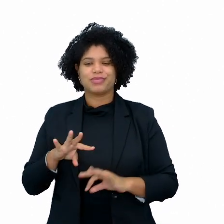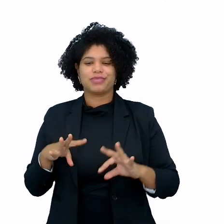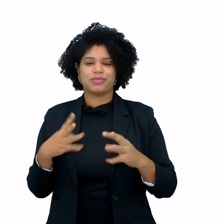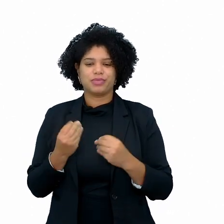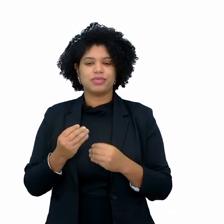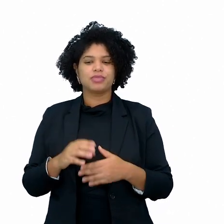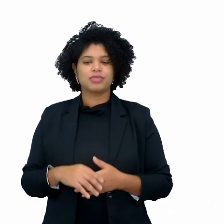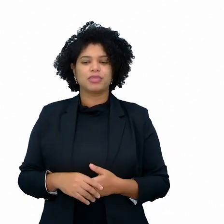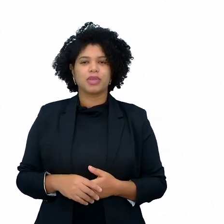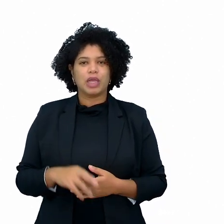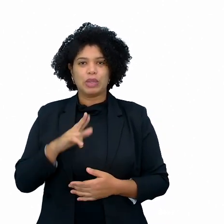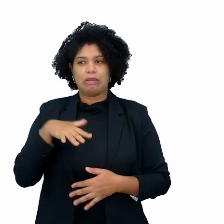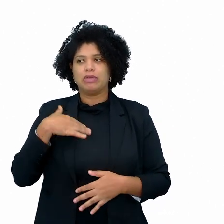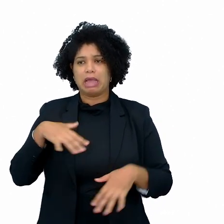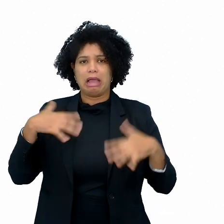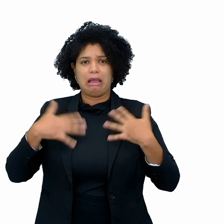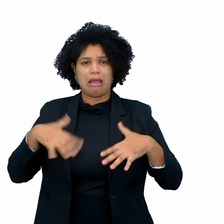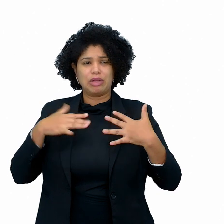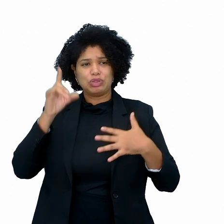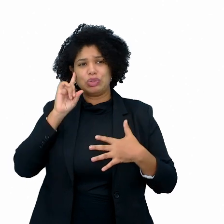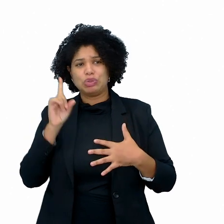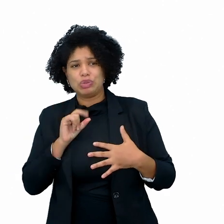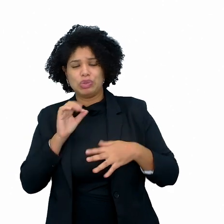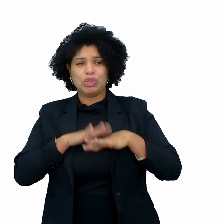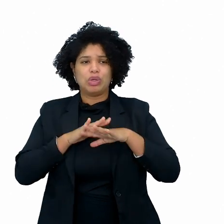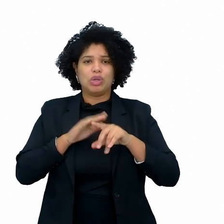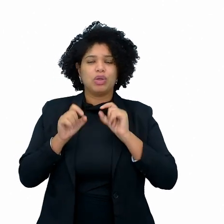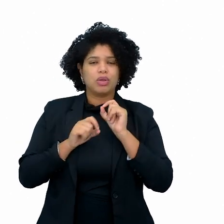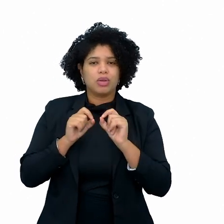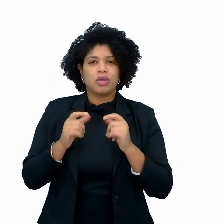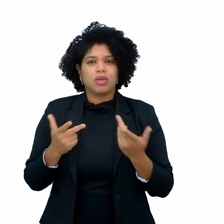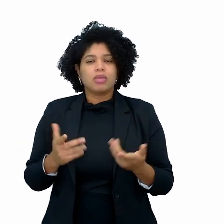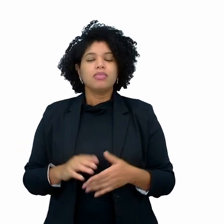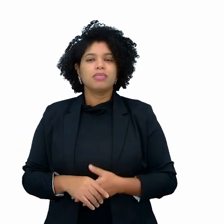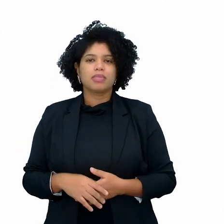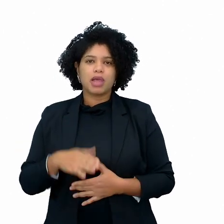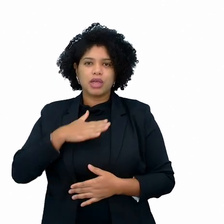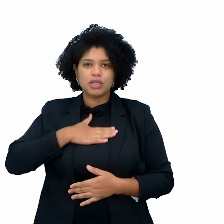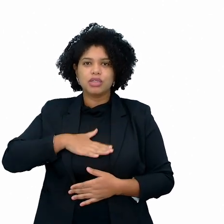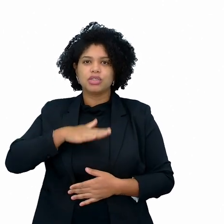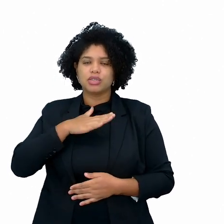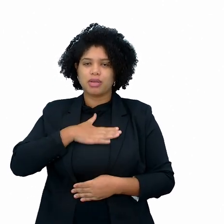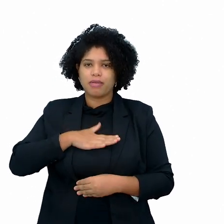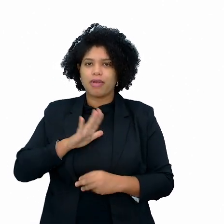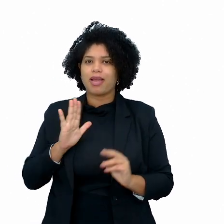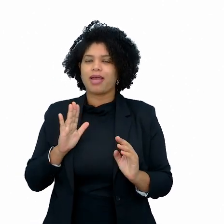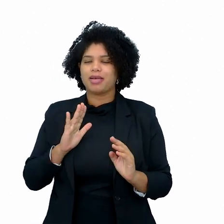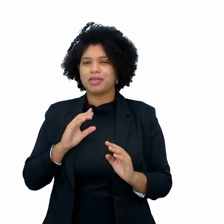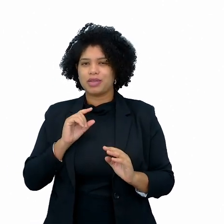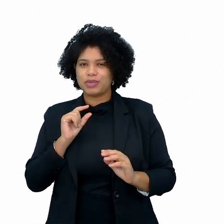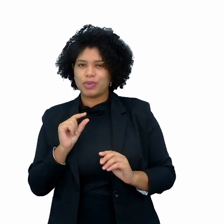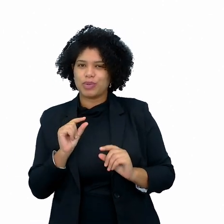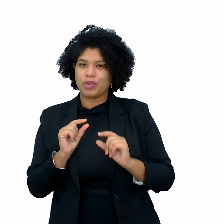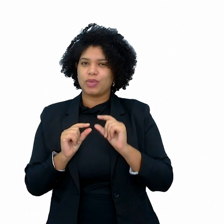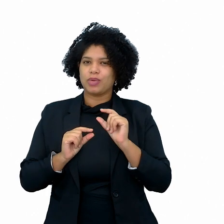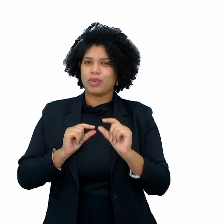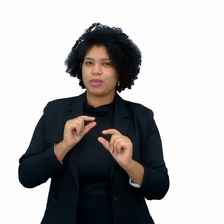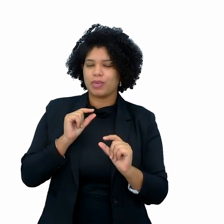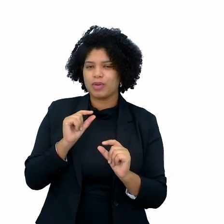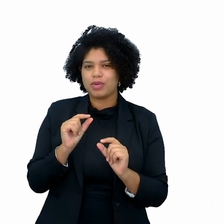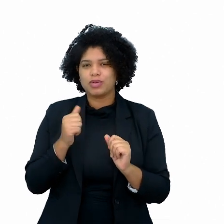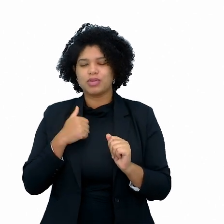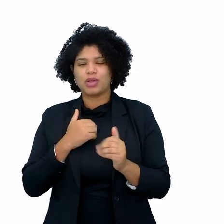é para ficar desesperado, mas eu não sei mexer isso aqui. Vai devagar, abre ele, vê lá o maisinho,